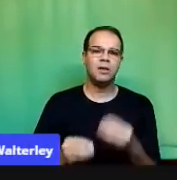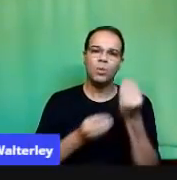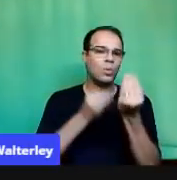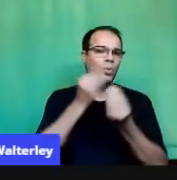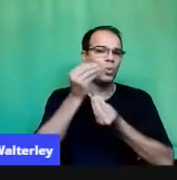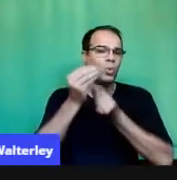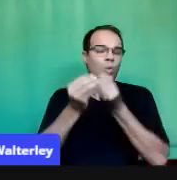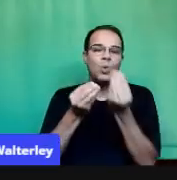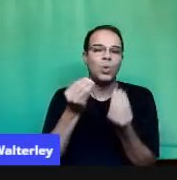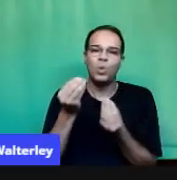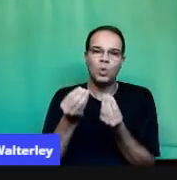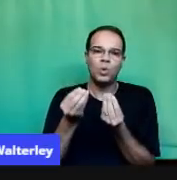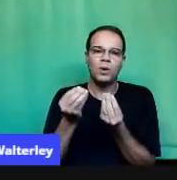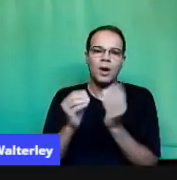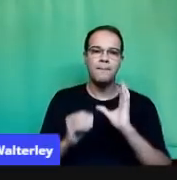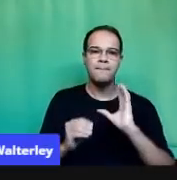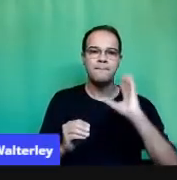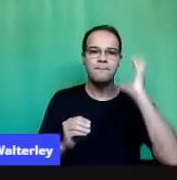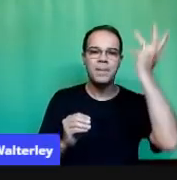forma...